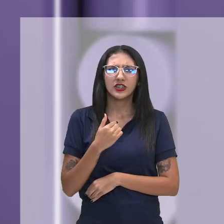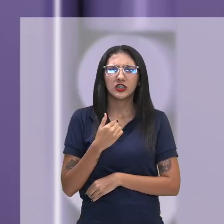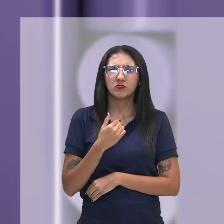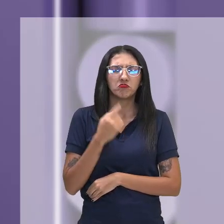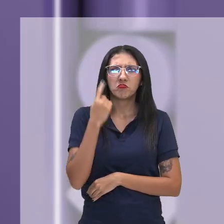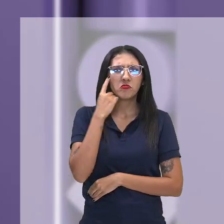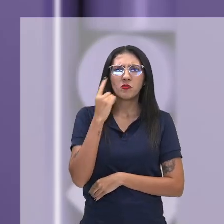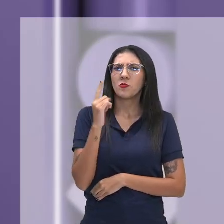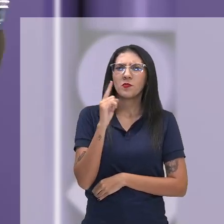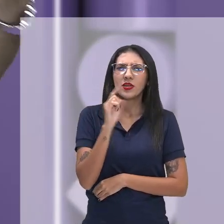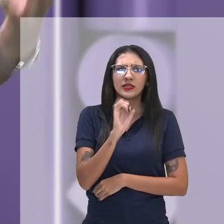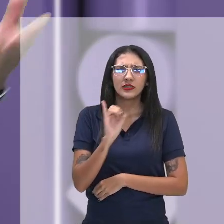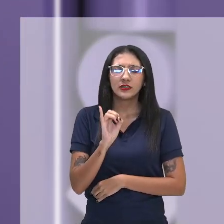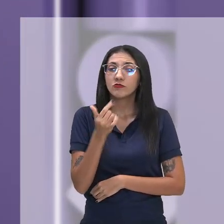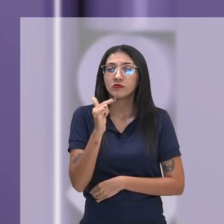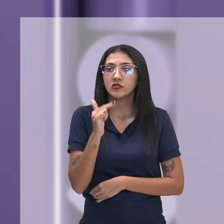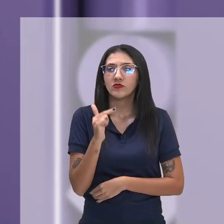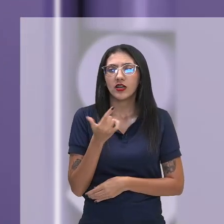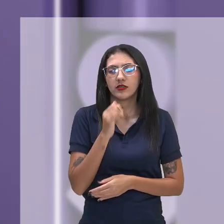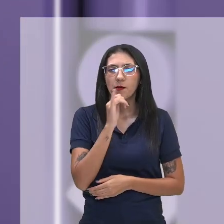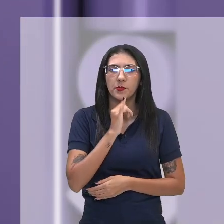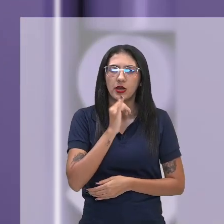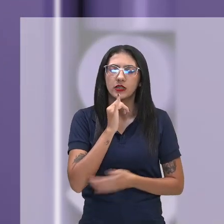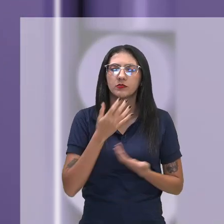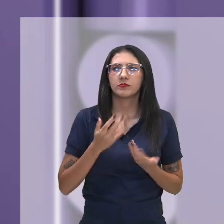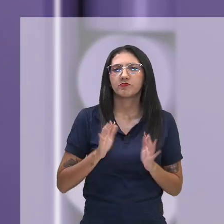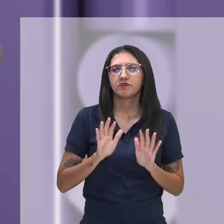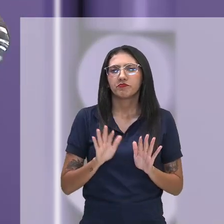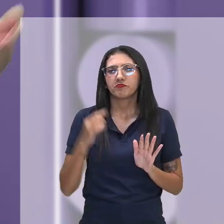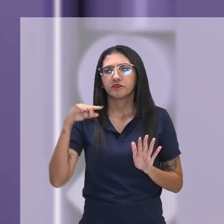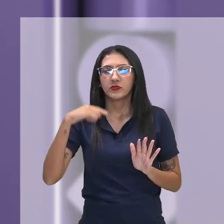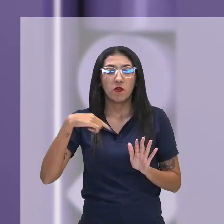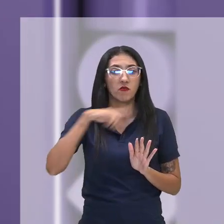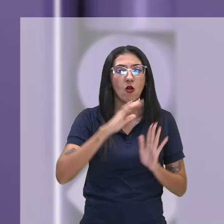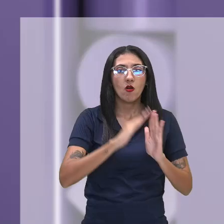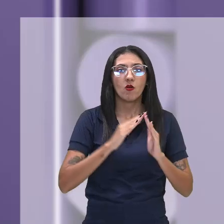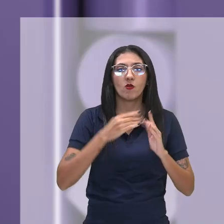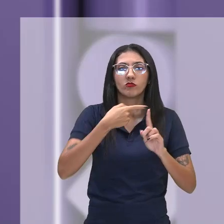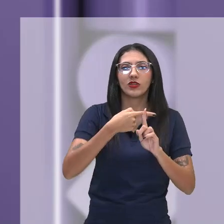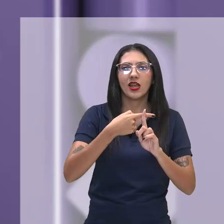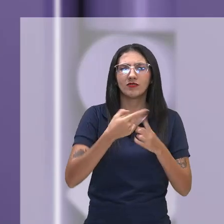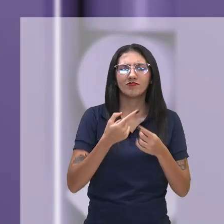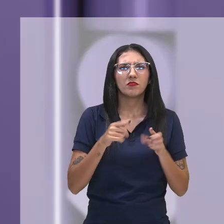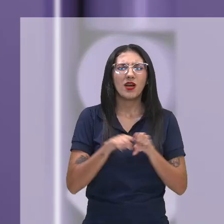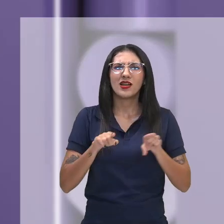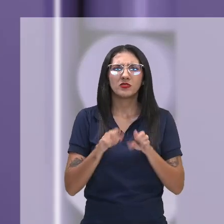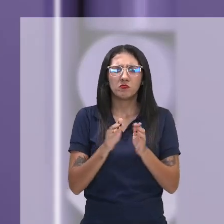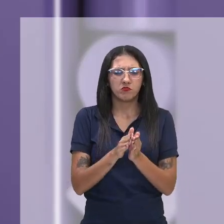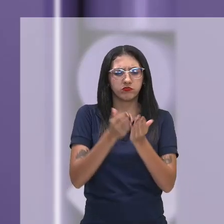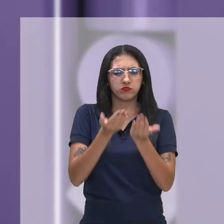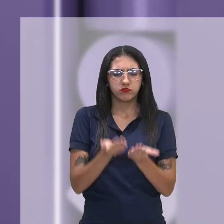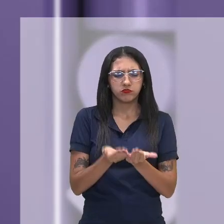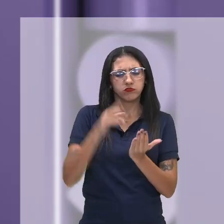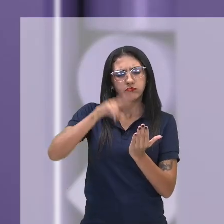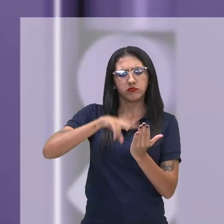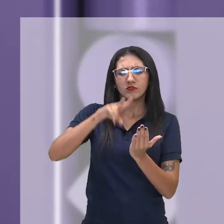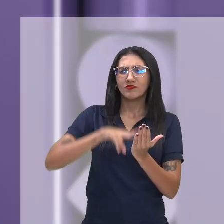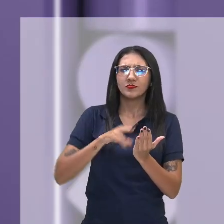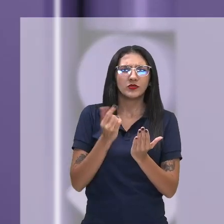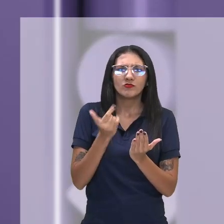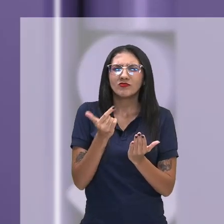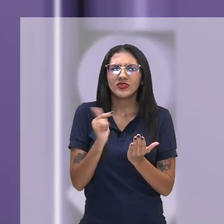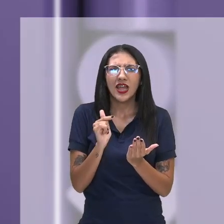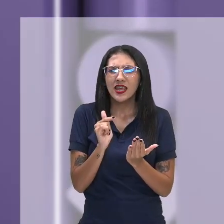Bíblia. Né? Imagine só, você está na igreja sem leitura bíblica, sem a gente levar a Bíblia em mãos,